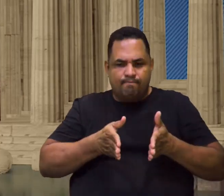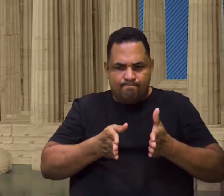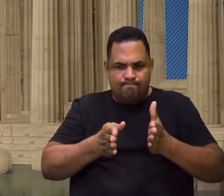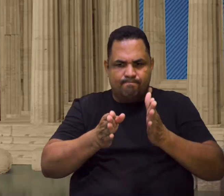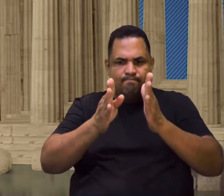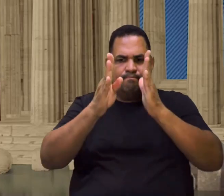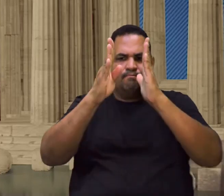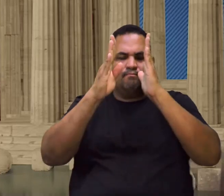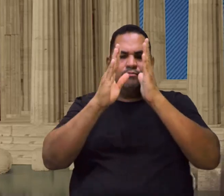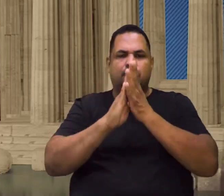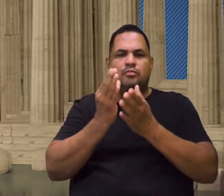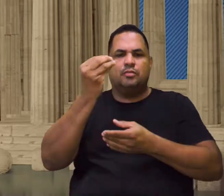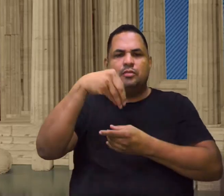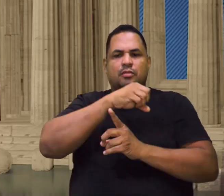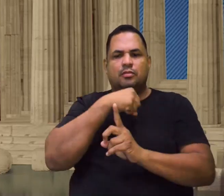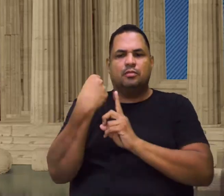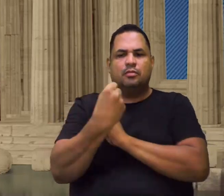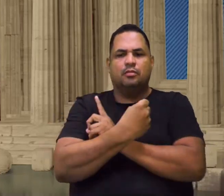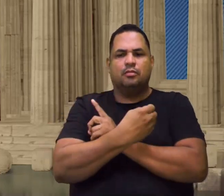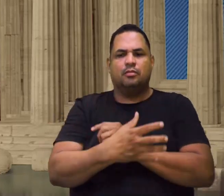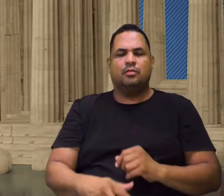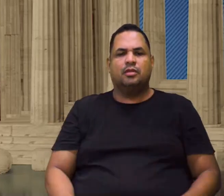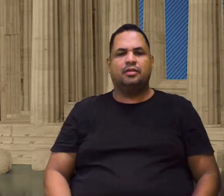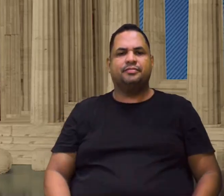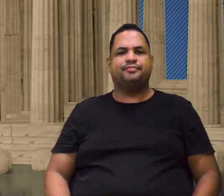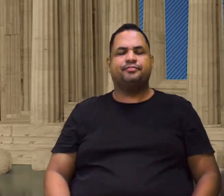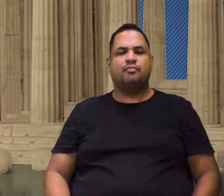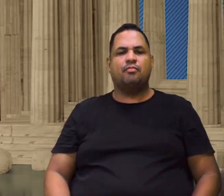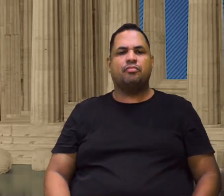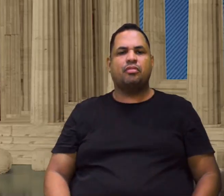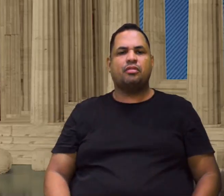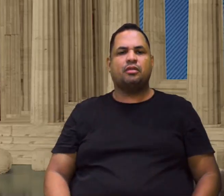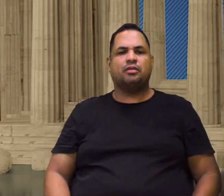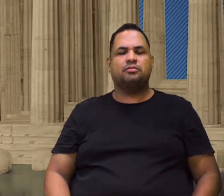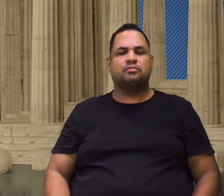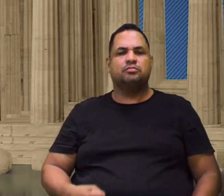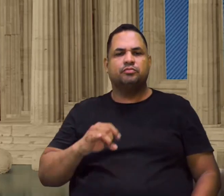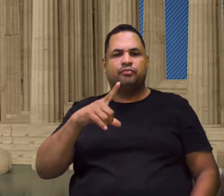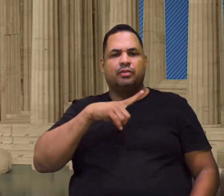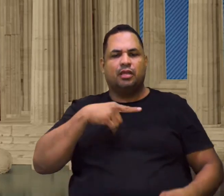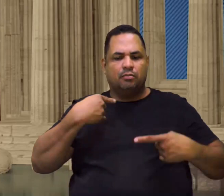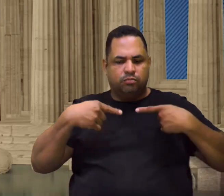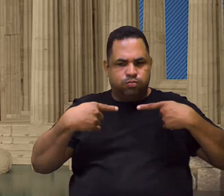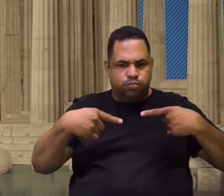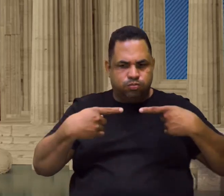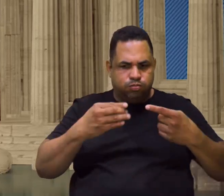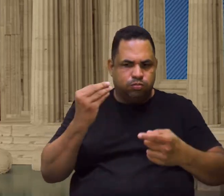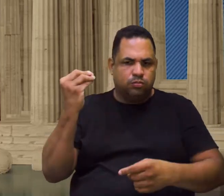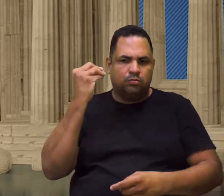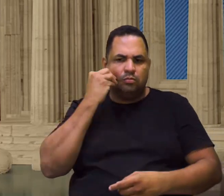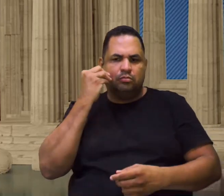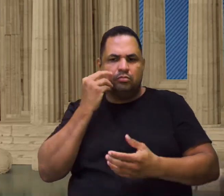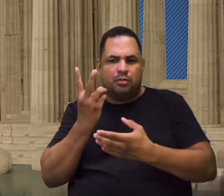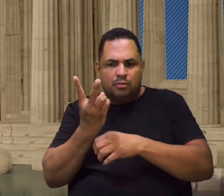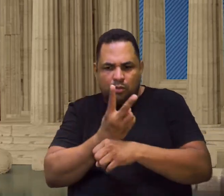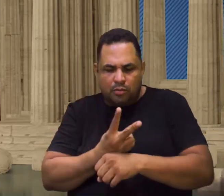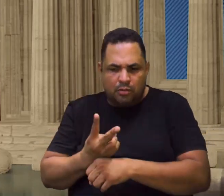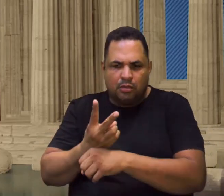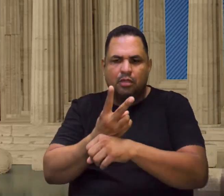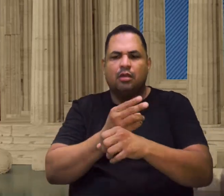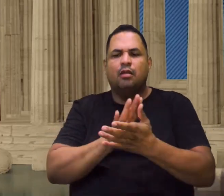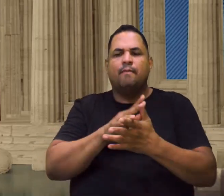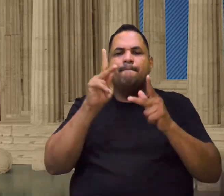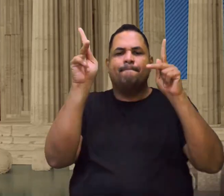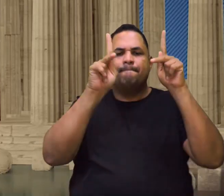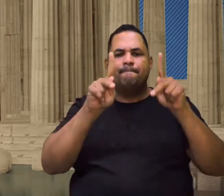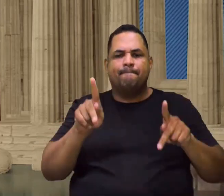caminho dentro da sociedade. É, se tem guerras, vamos tentar buscar a paz, amenizar a